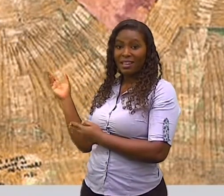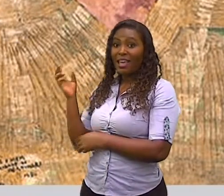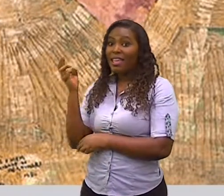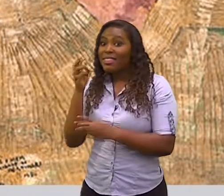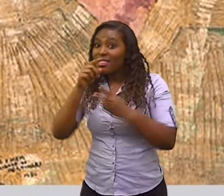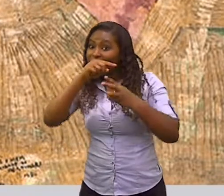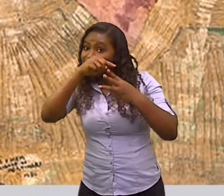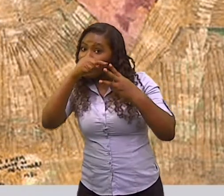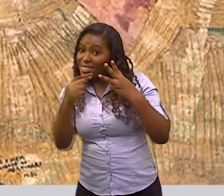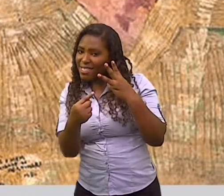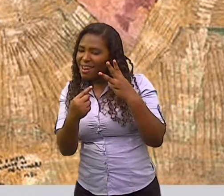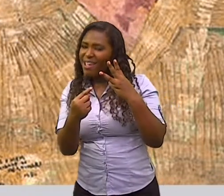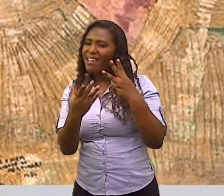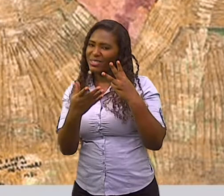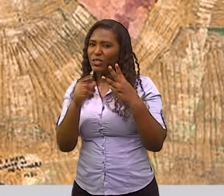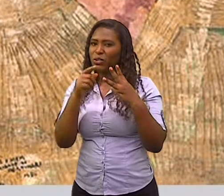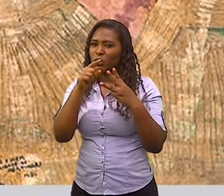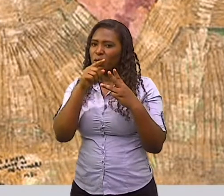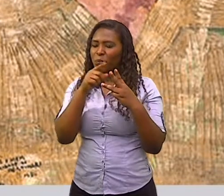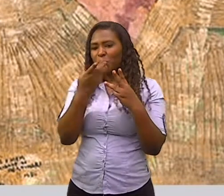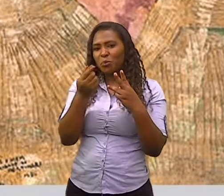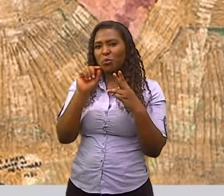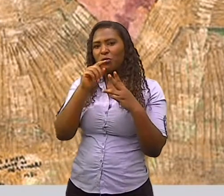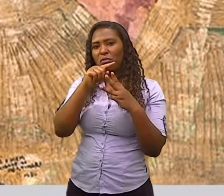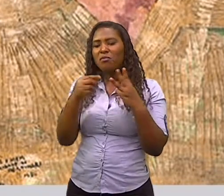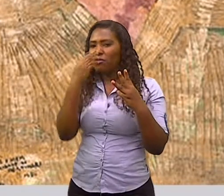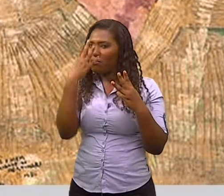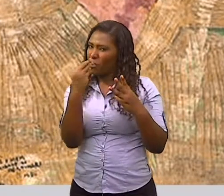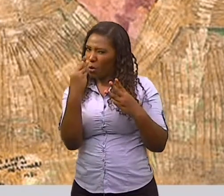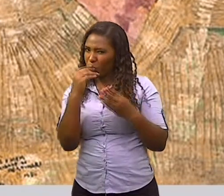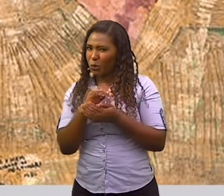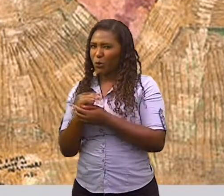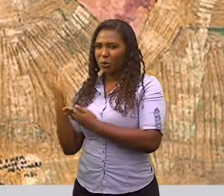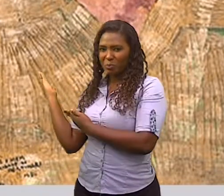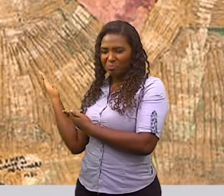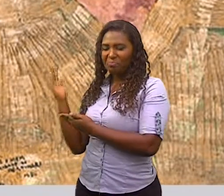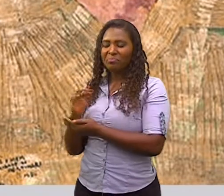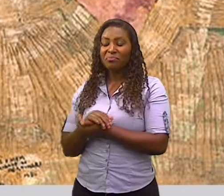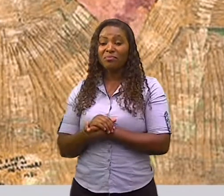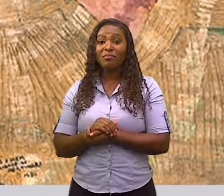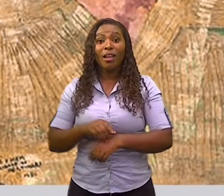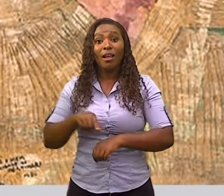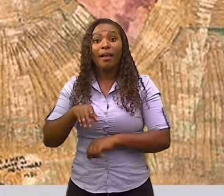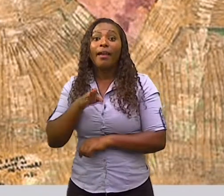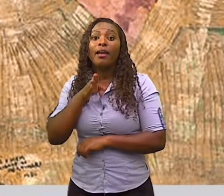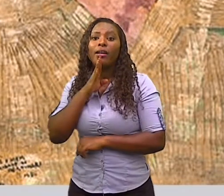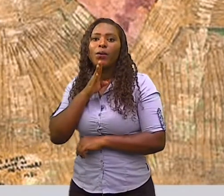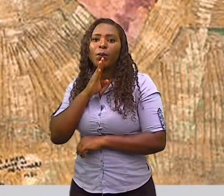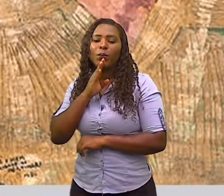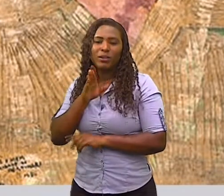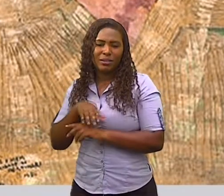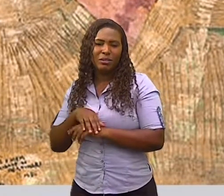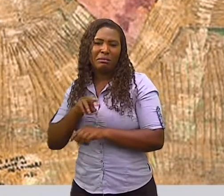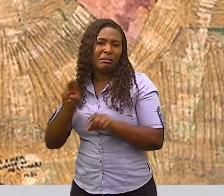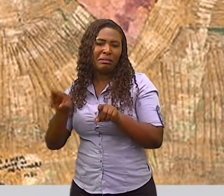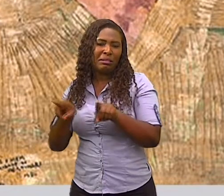dois autorretratos. Esse é Cândido Portinari, ou conhecido pelos mais íntimos como Candinho.